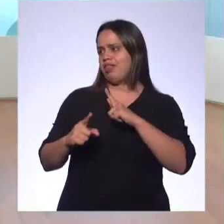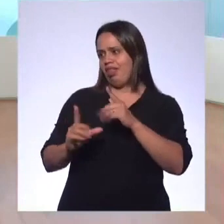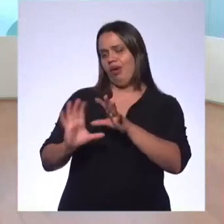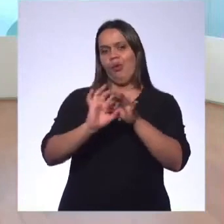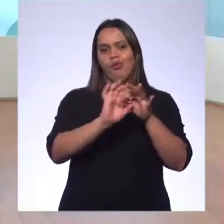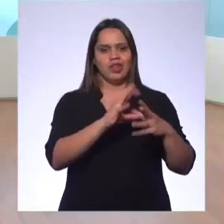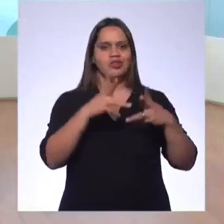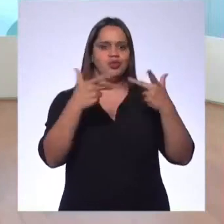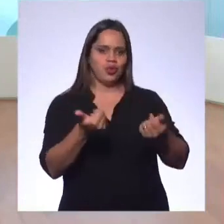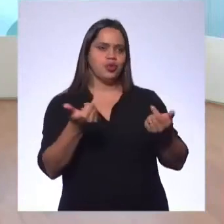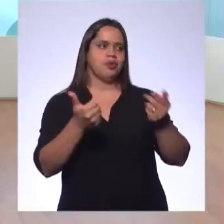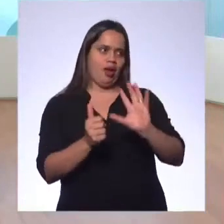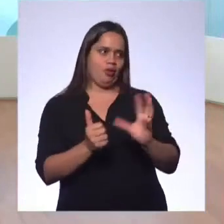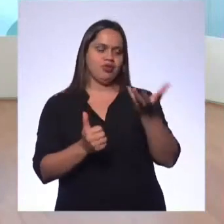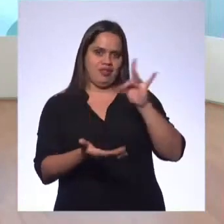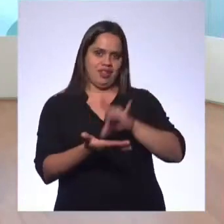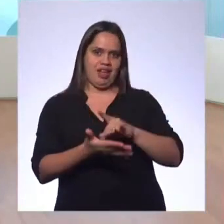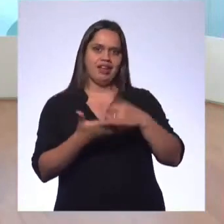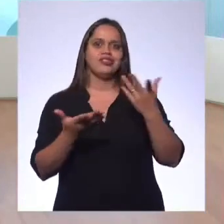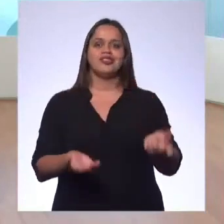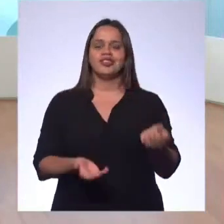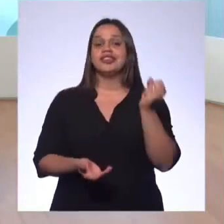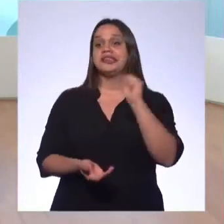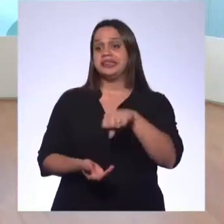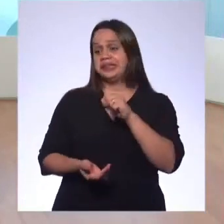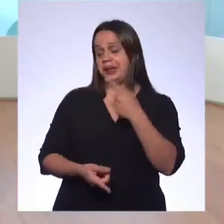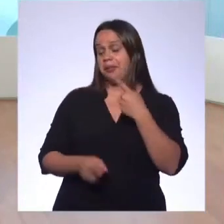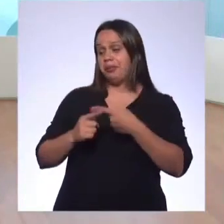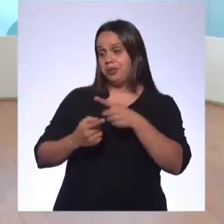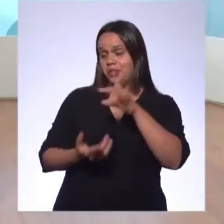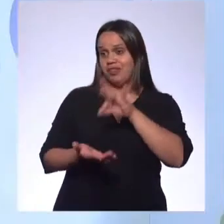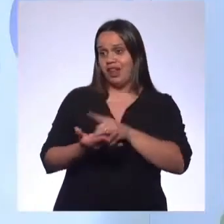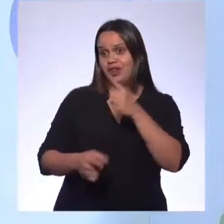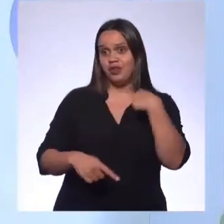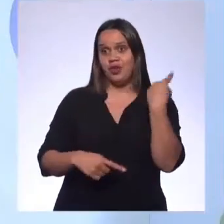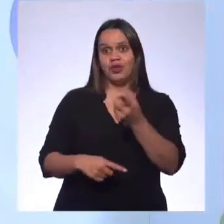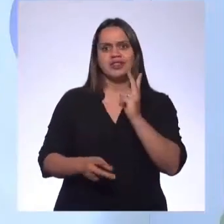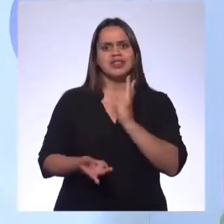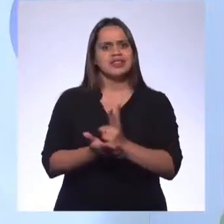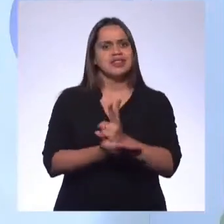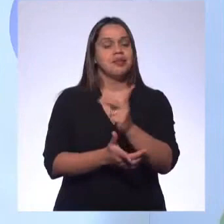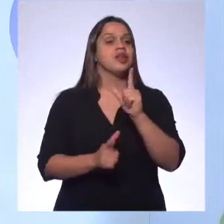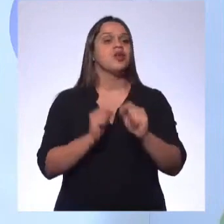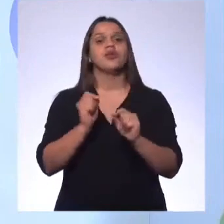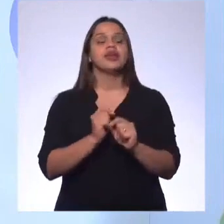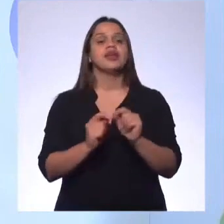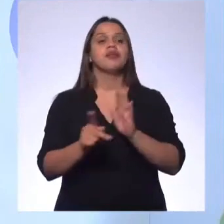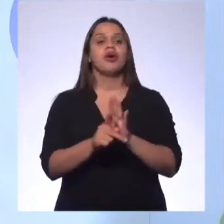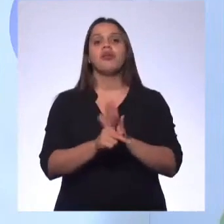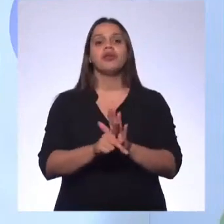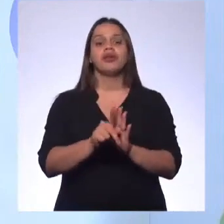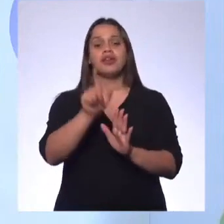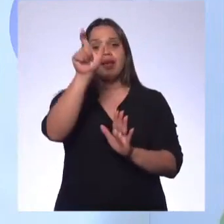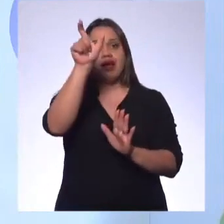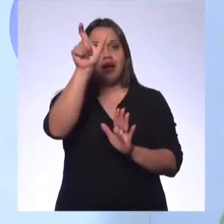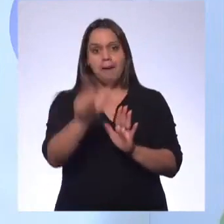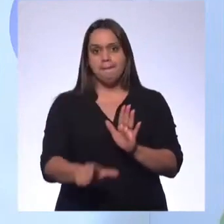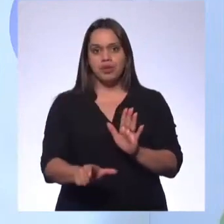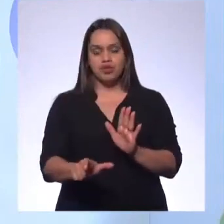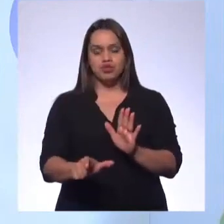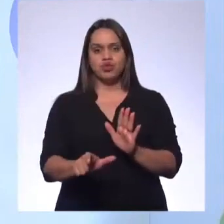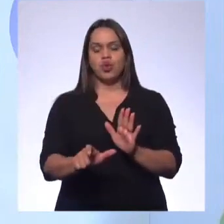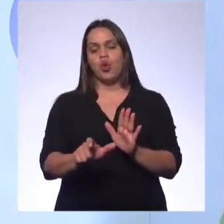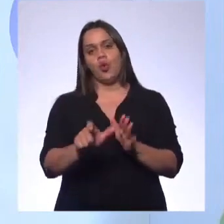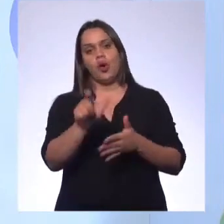contexto para as coisas acontecerem, não é verdade? Exatamente, porque nós sempre estamos colocando o indivíduo, né, seja ele o escritor,